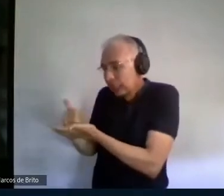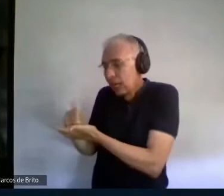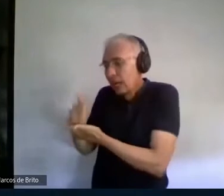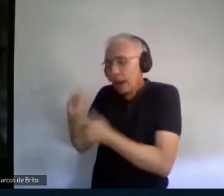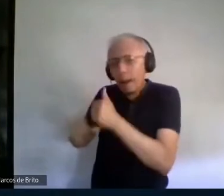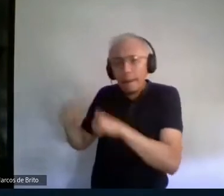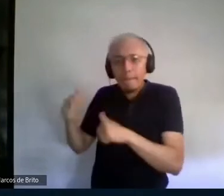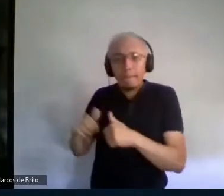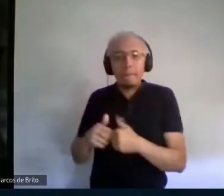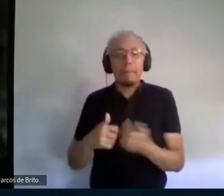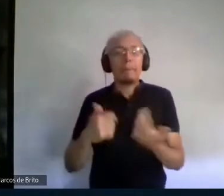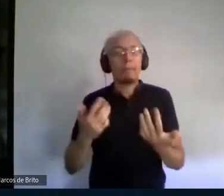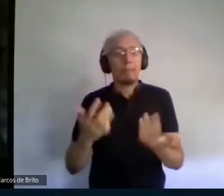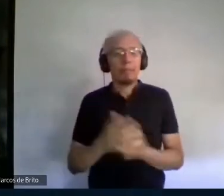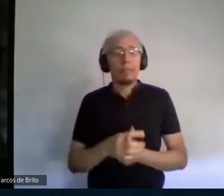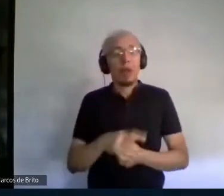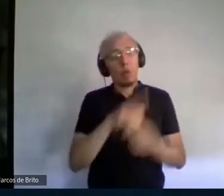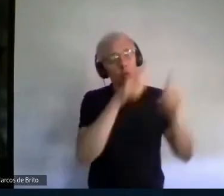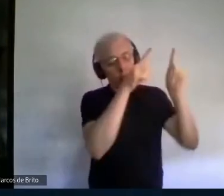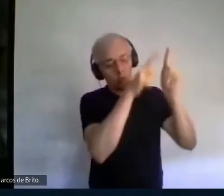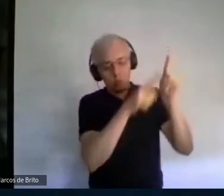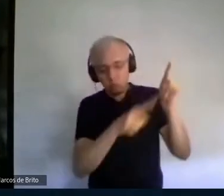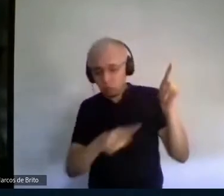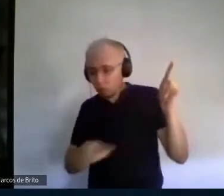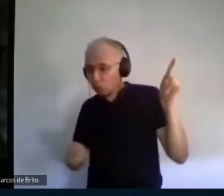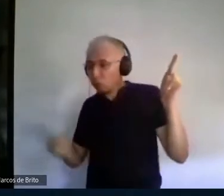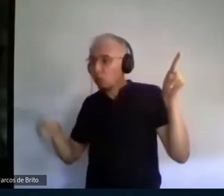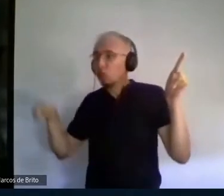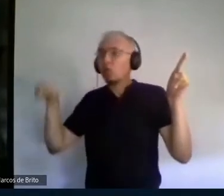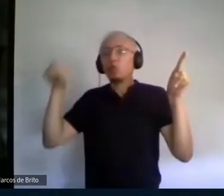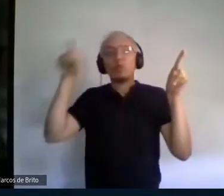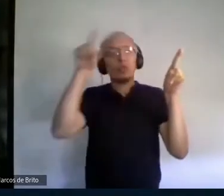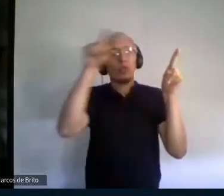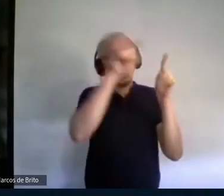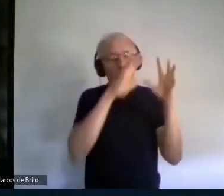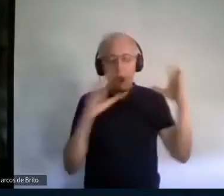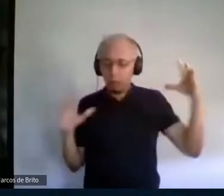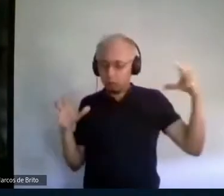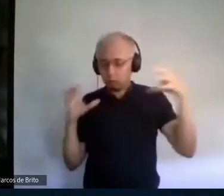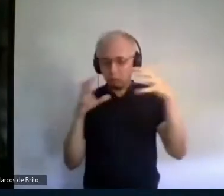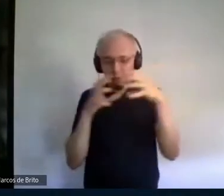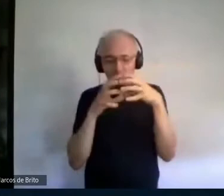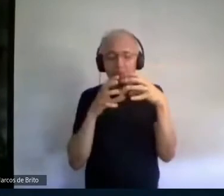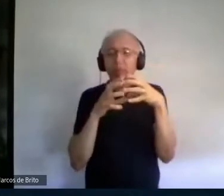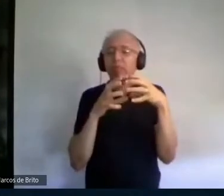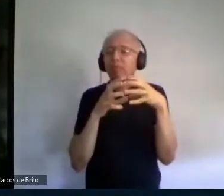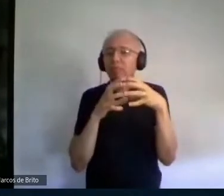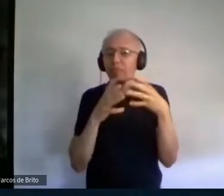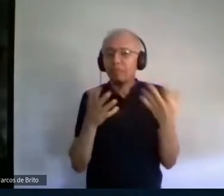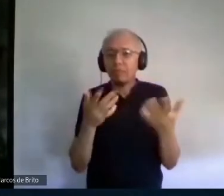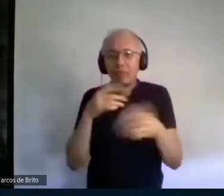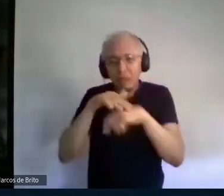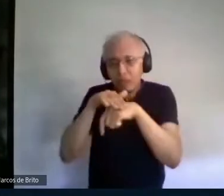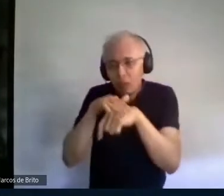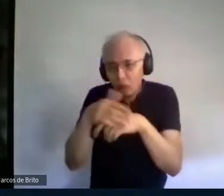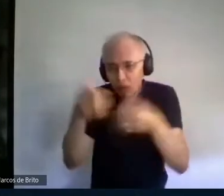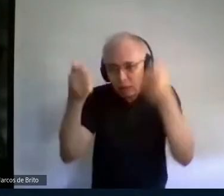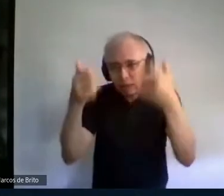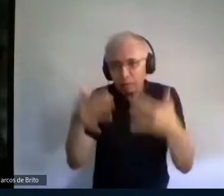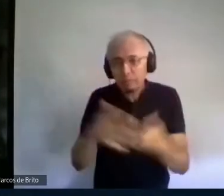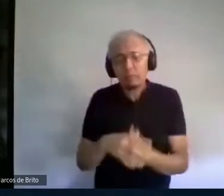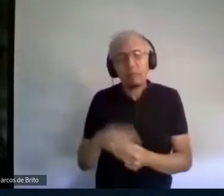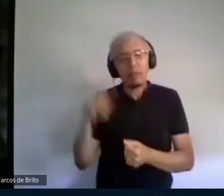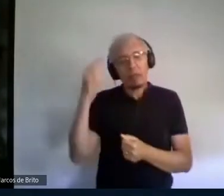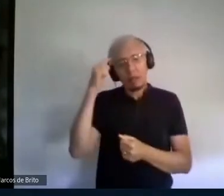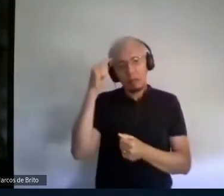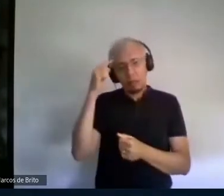conclusão. Então, esse ciclo, né, da pesquisa em si, é que eu quero conversar mais com você, que eu acho,